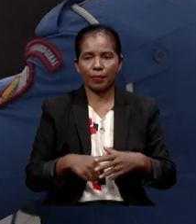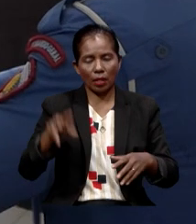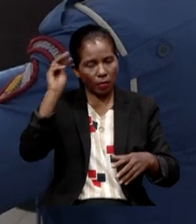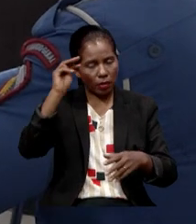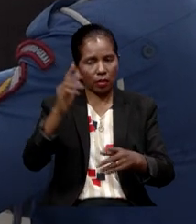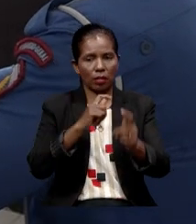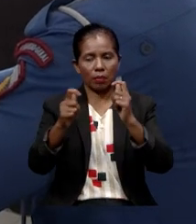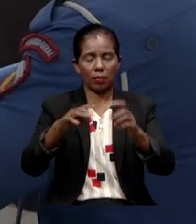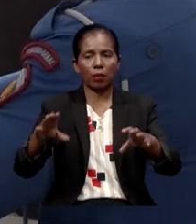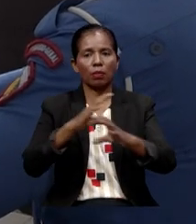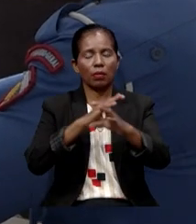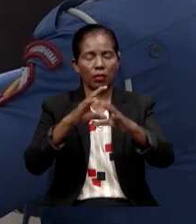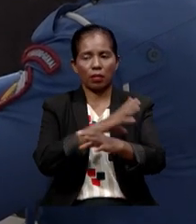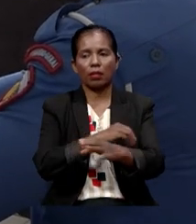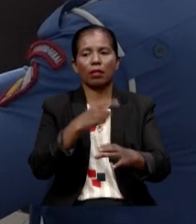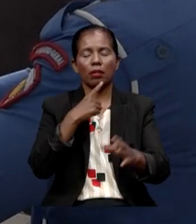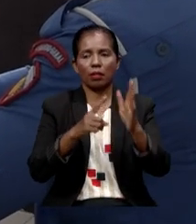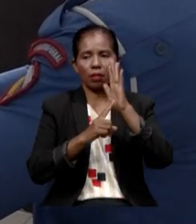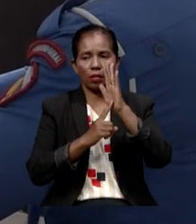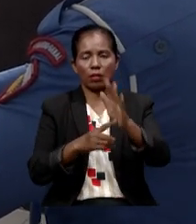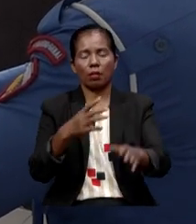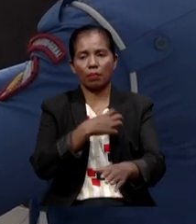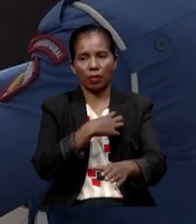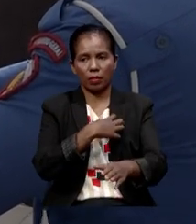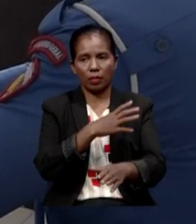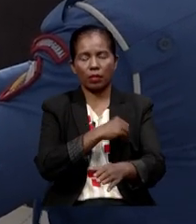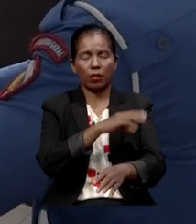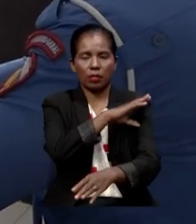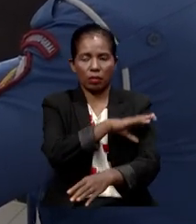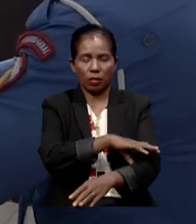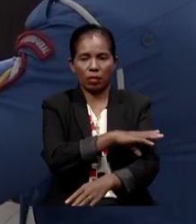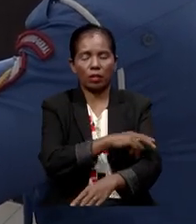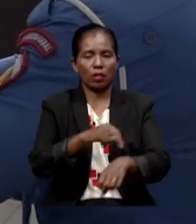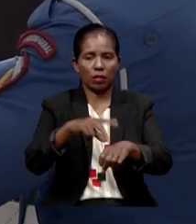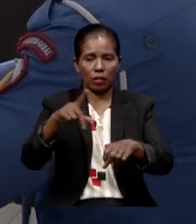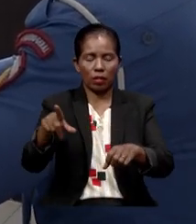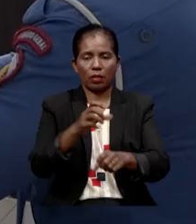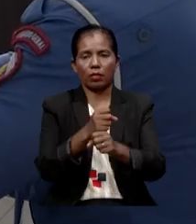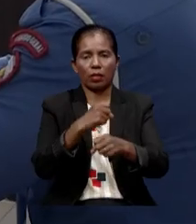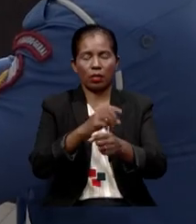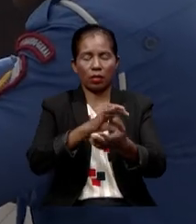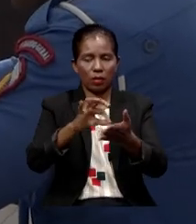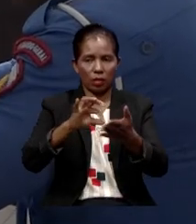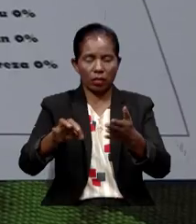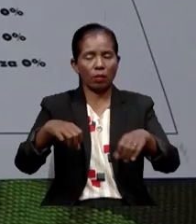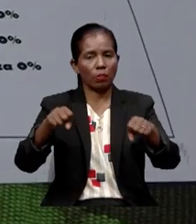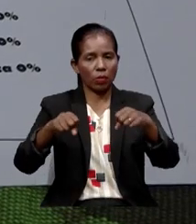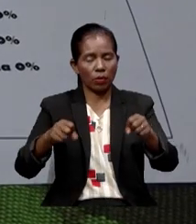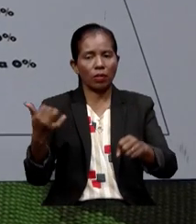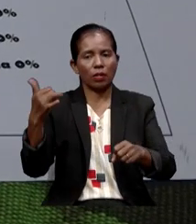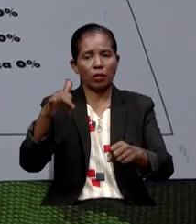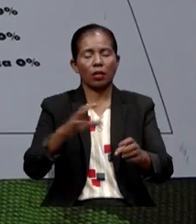Transporte e Comunicação, Miguel Manatelo, foi autorização para a Polícia Trânsito e Segurança Rodoviária Nacional, onde a registração para motorizar a